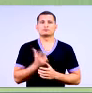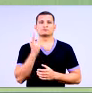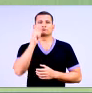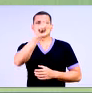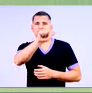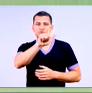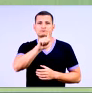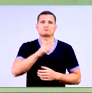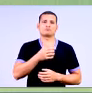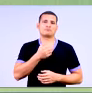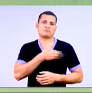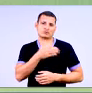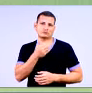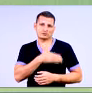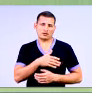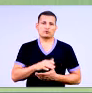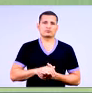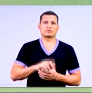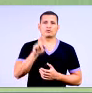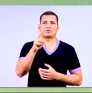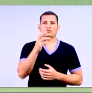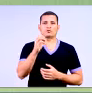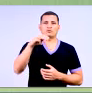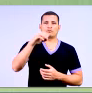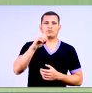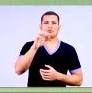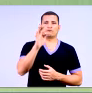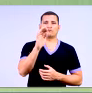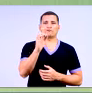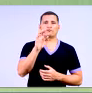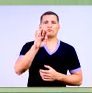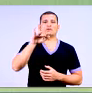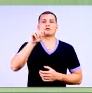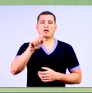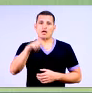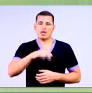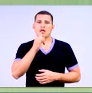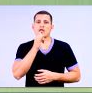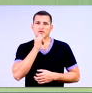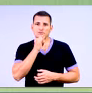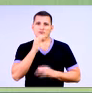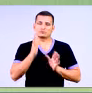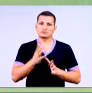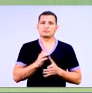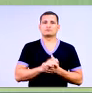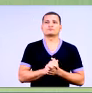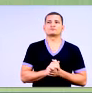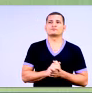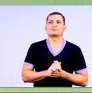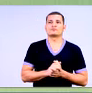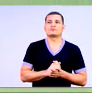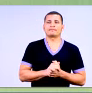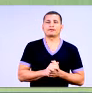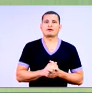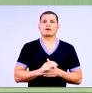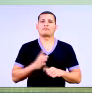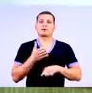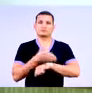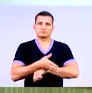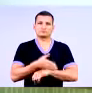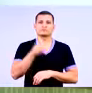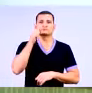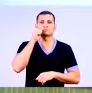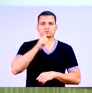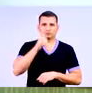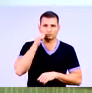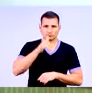machismo, da homofobia, que foram os exemplos que já nós trabalhamos, né? A questão da participação da mulher,